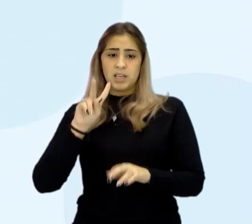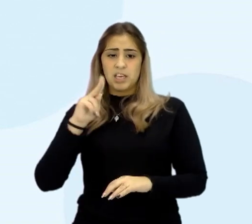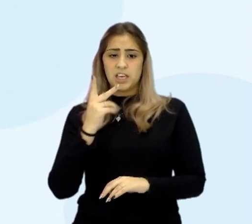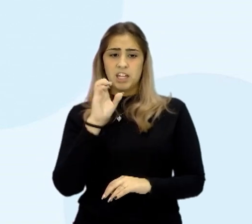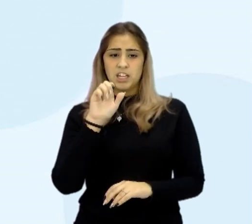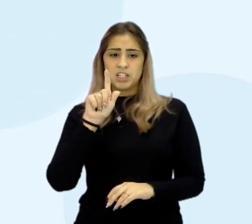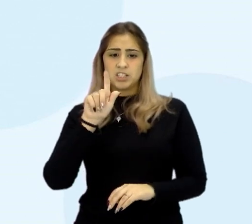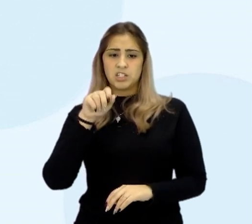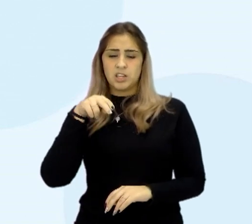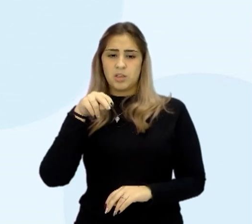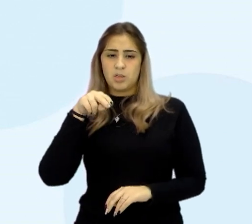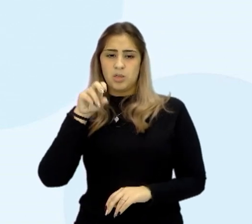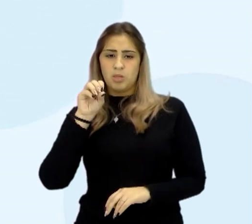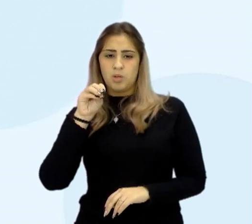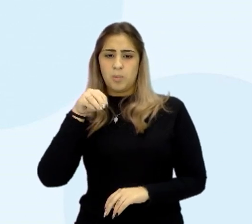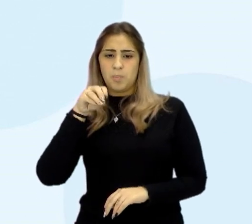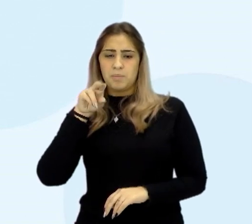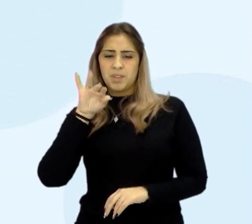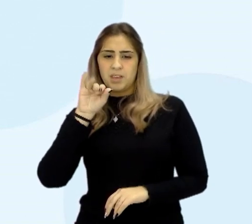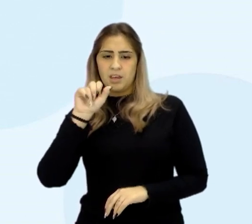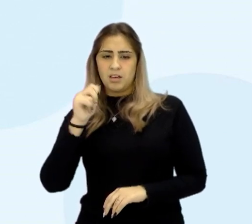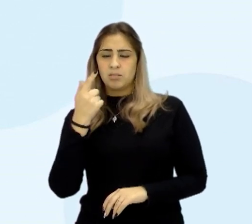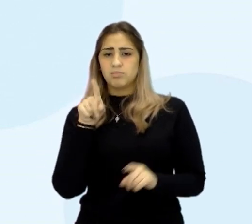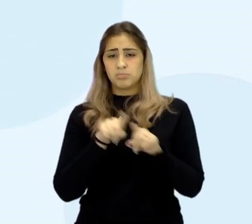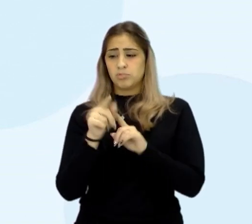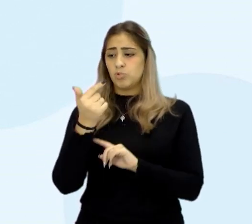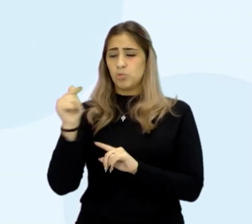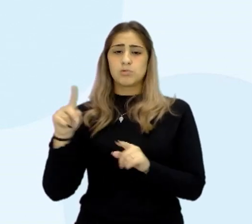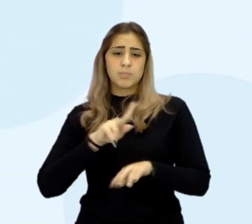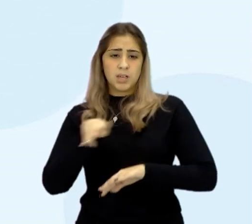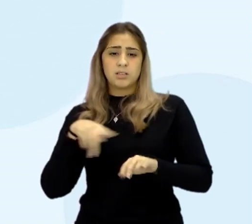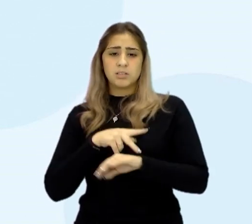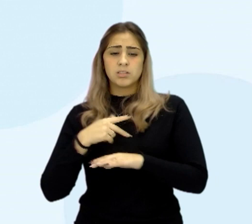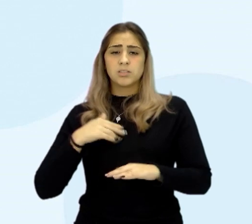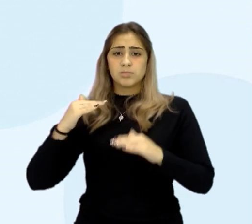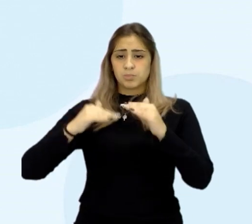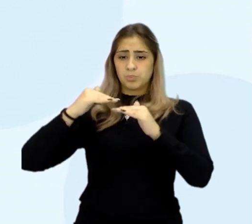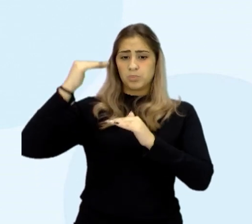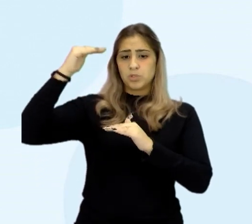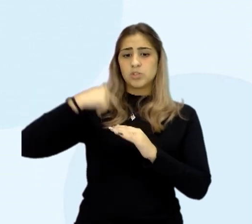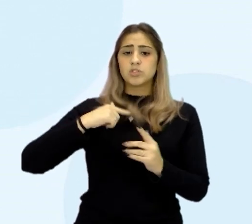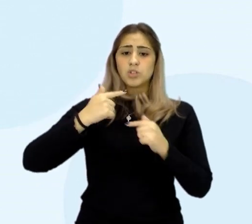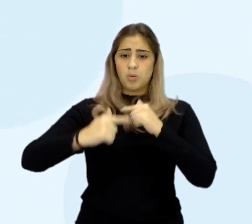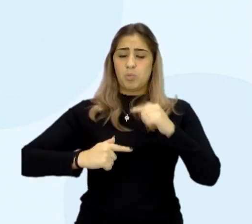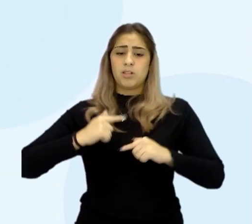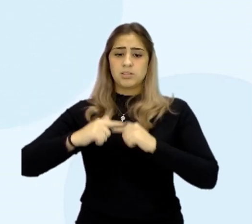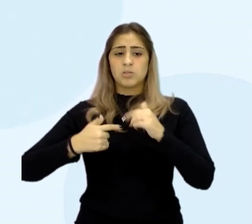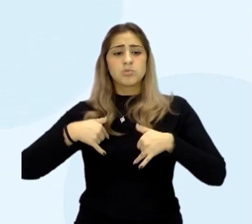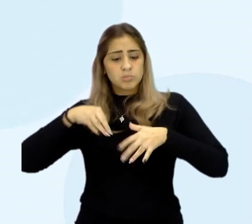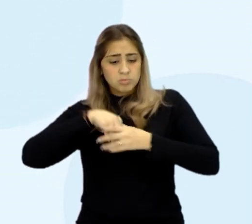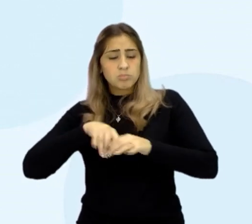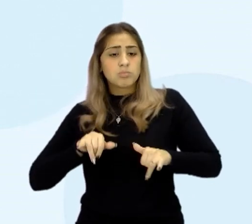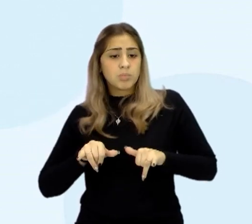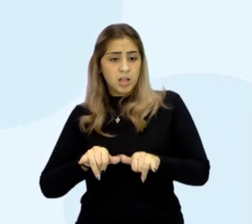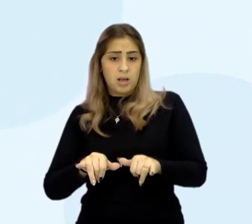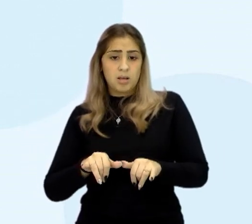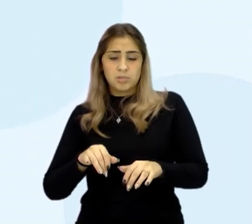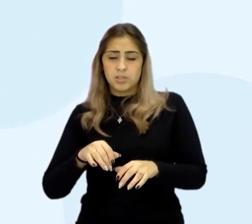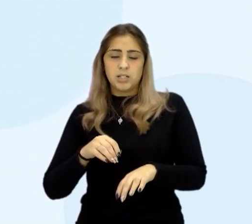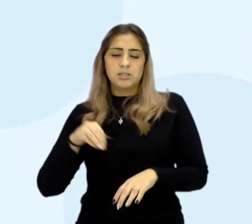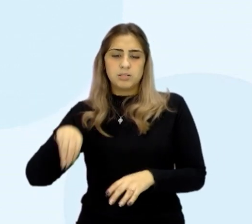aqui. Marcando um processo crescente de globalização de mercados,